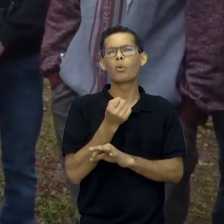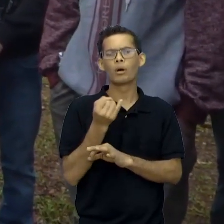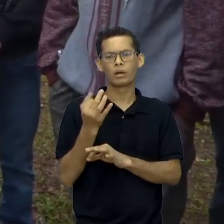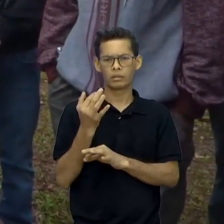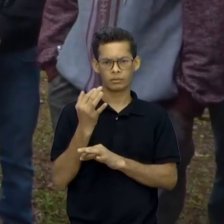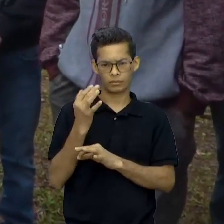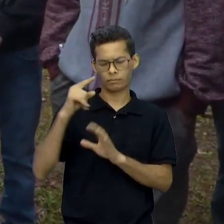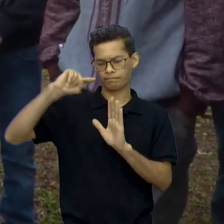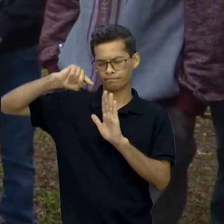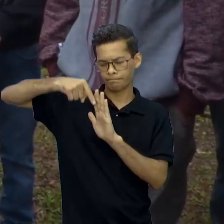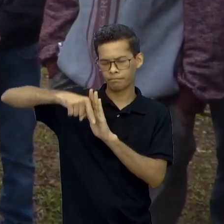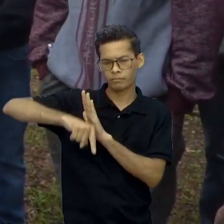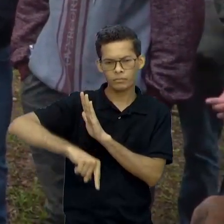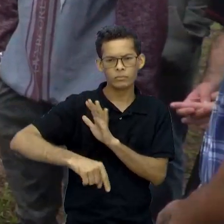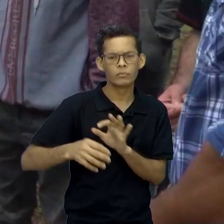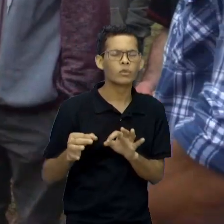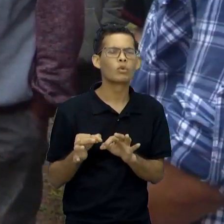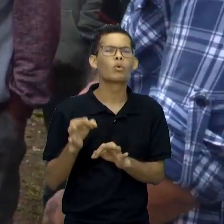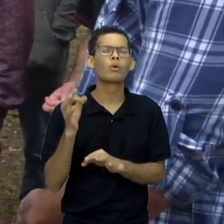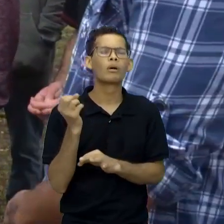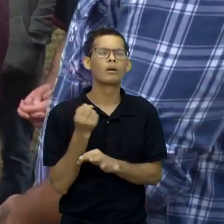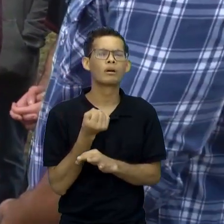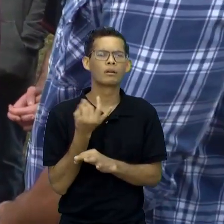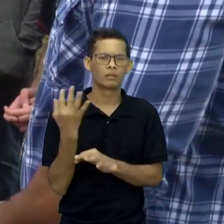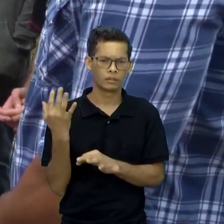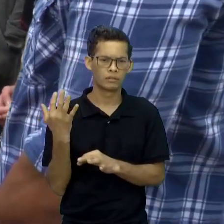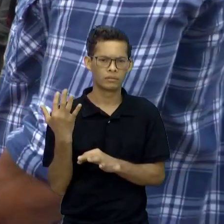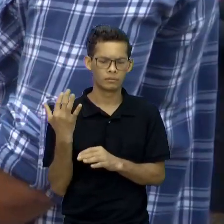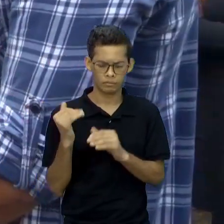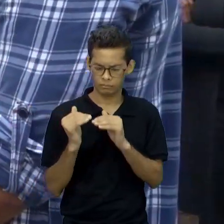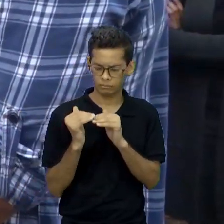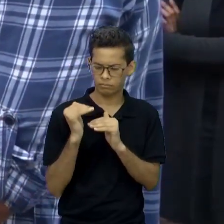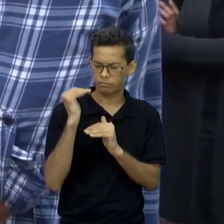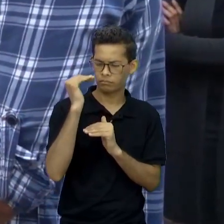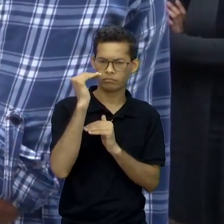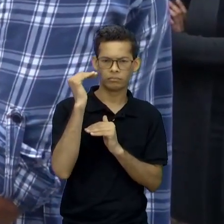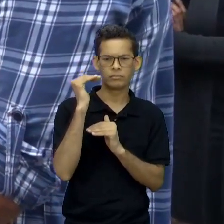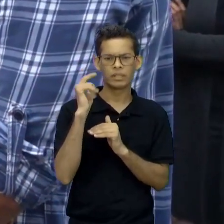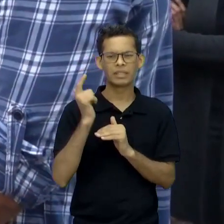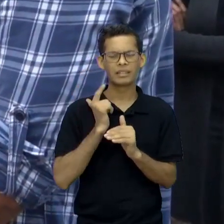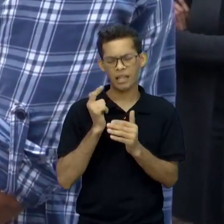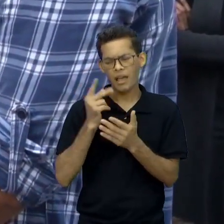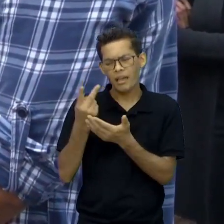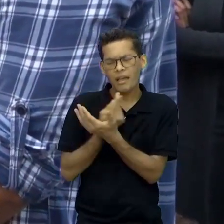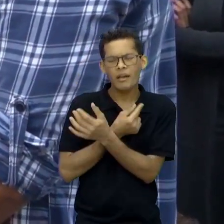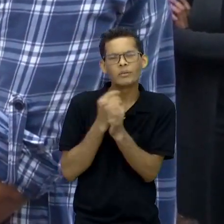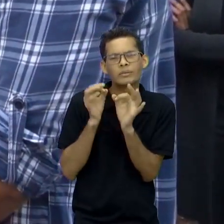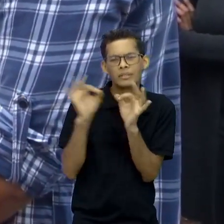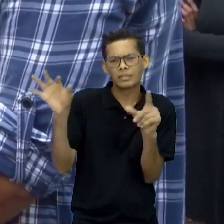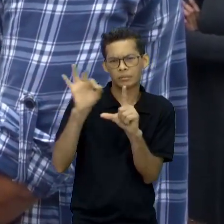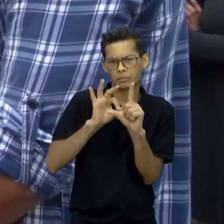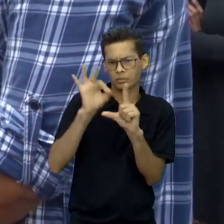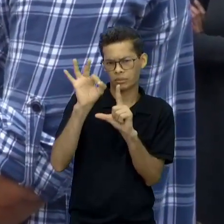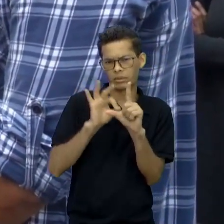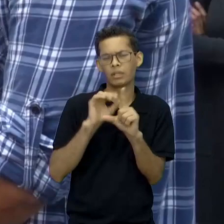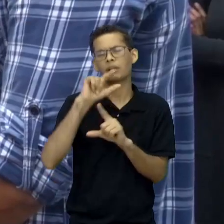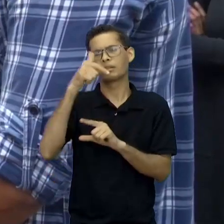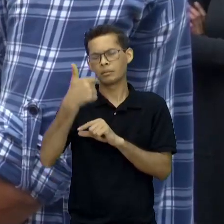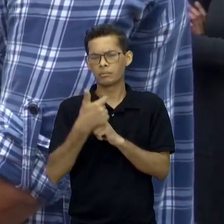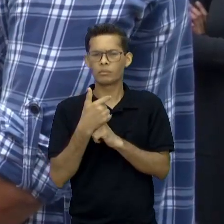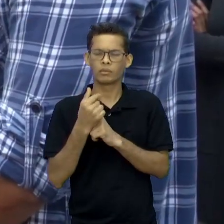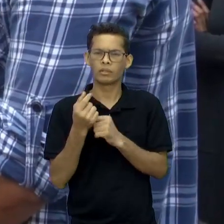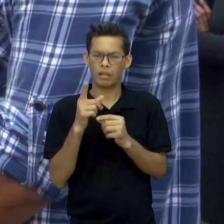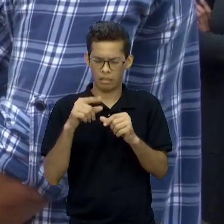medir a profundidade do topo em relação à superfície, que dá um erro milimétrico, tá? Depois a gente tampou, então